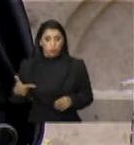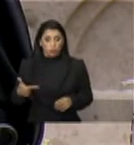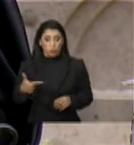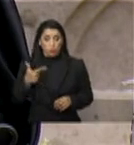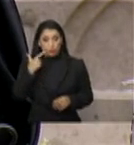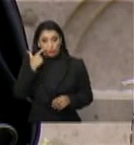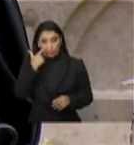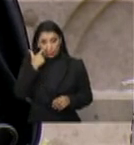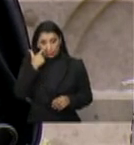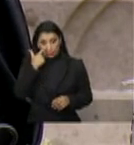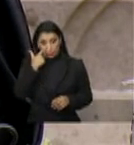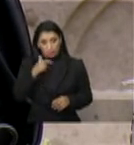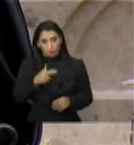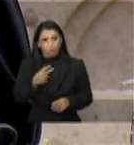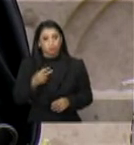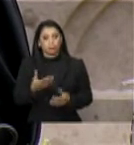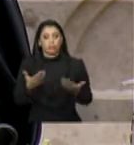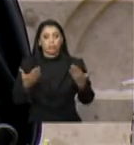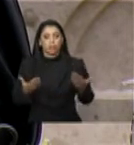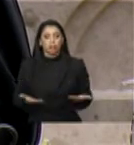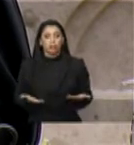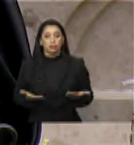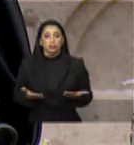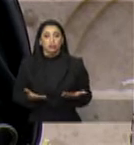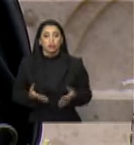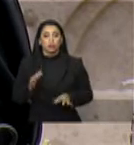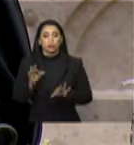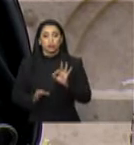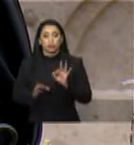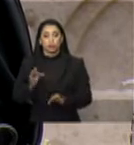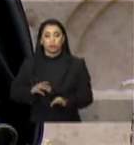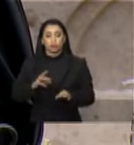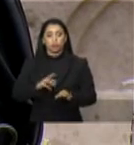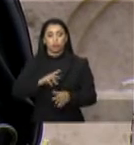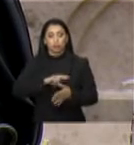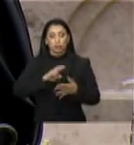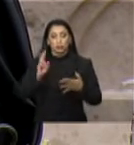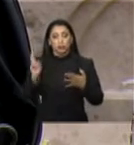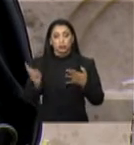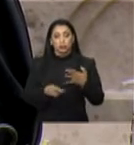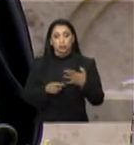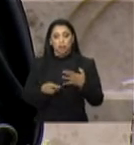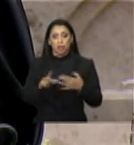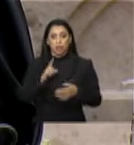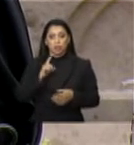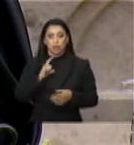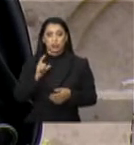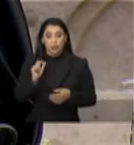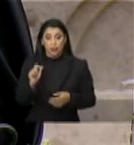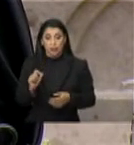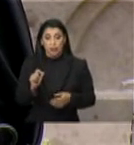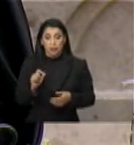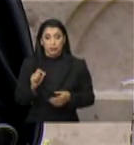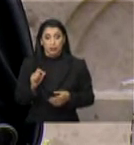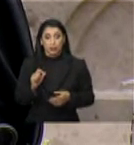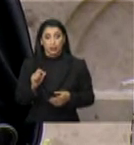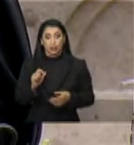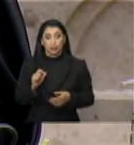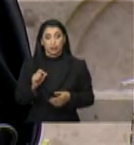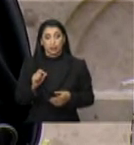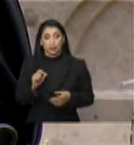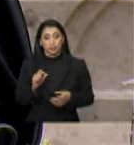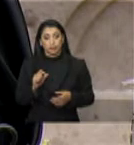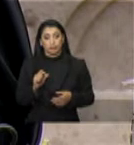logo não se pode fugir no rejugamento do recurso extraordinário no you rescisório no seu